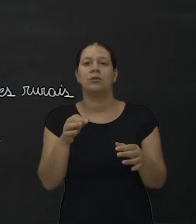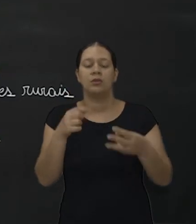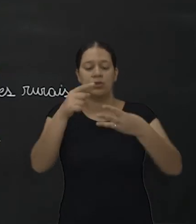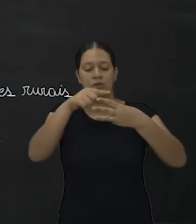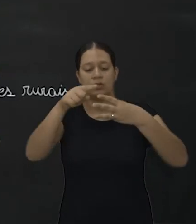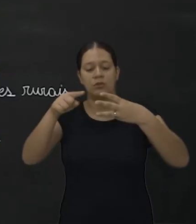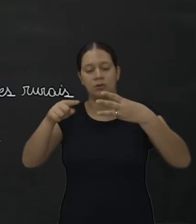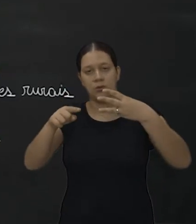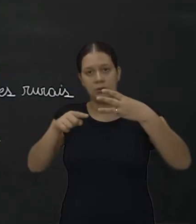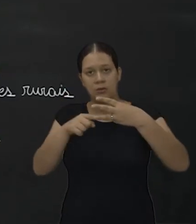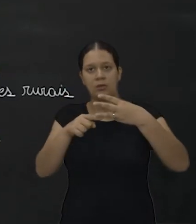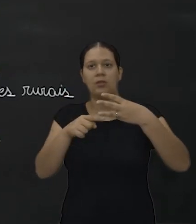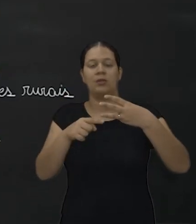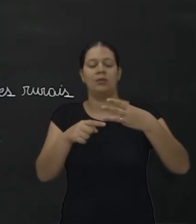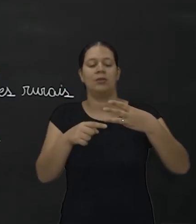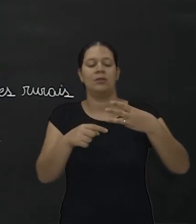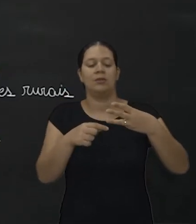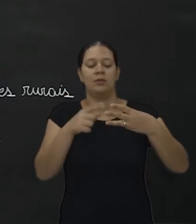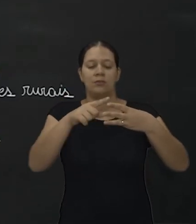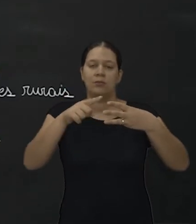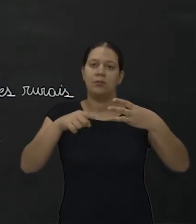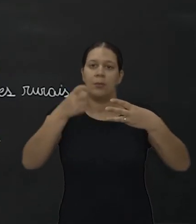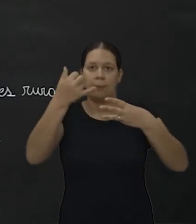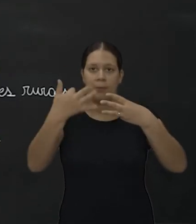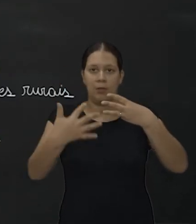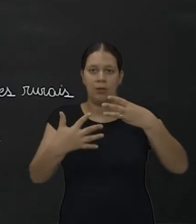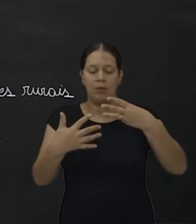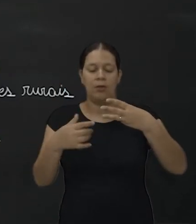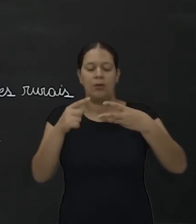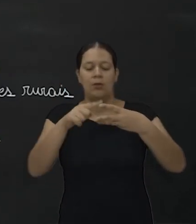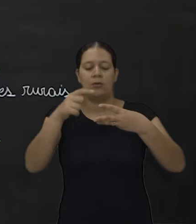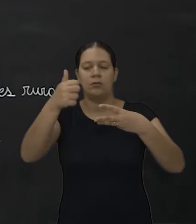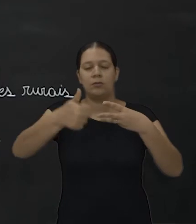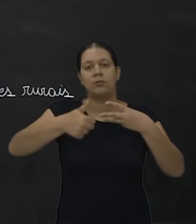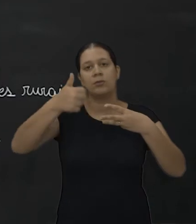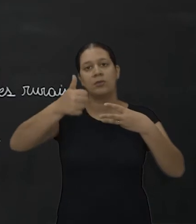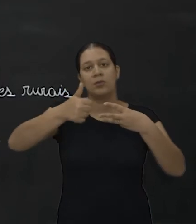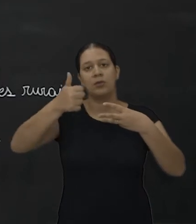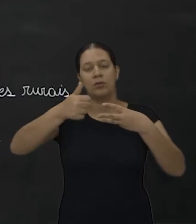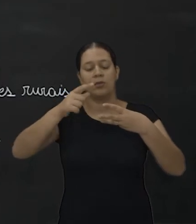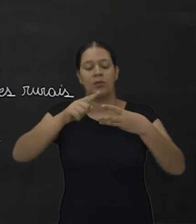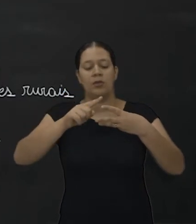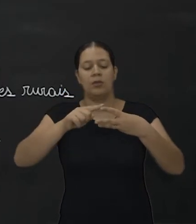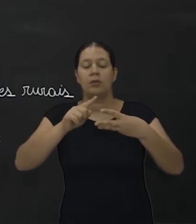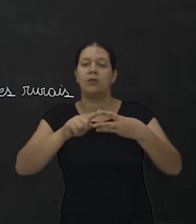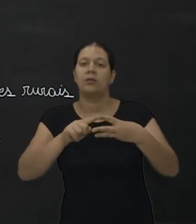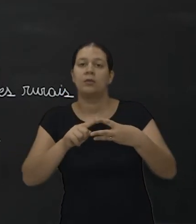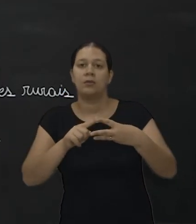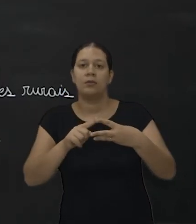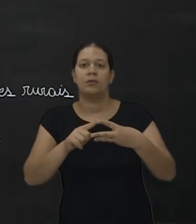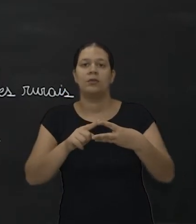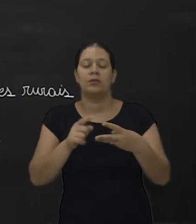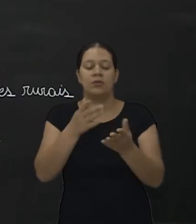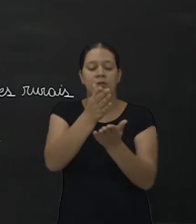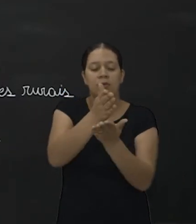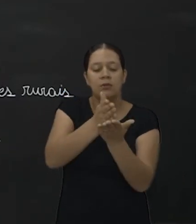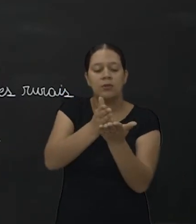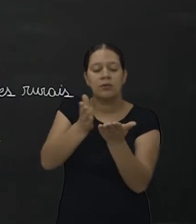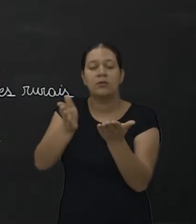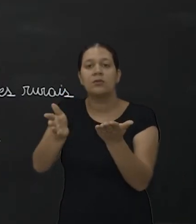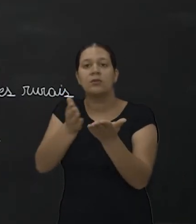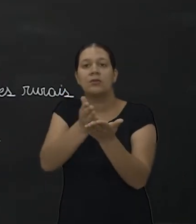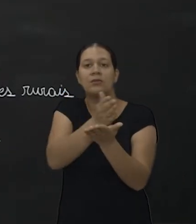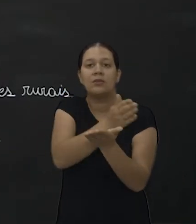pilares, nesses três aspectos muito importantes aqui. O primeiro deles, a divisão em grandes